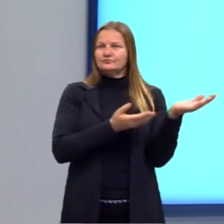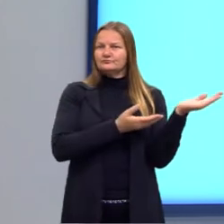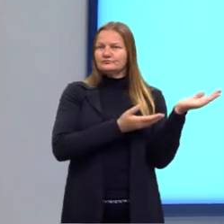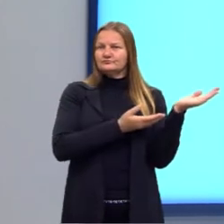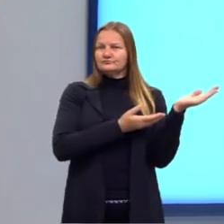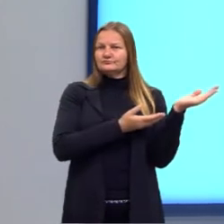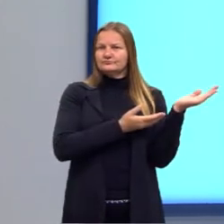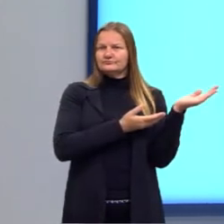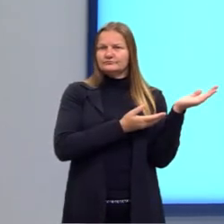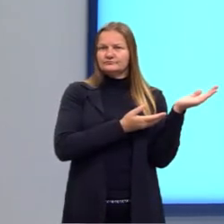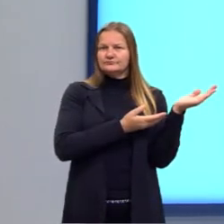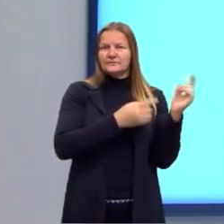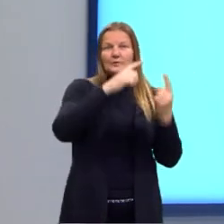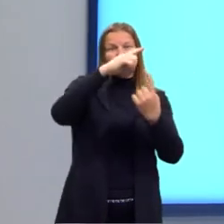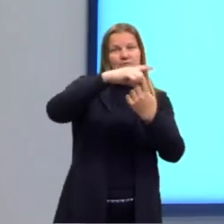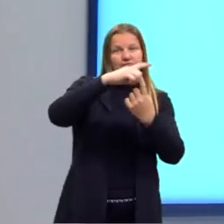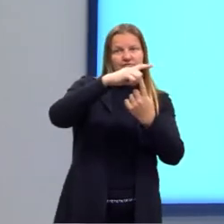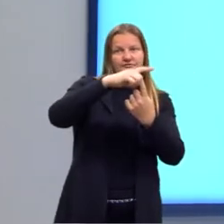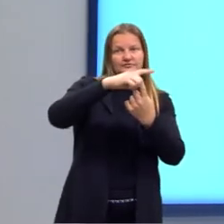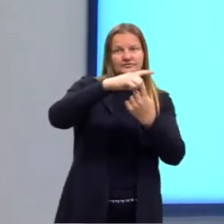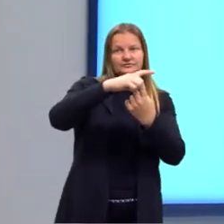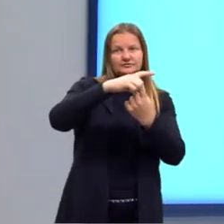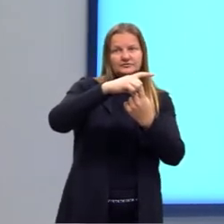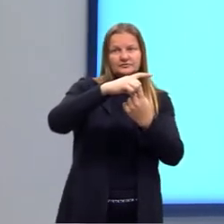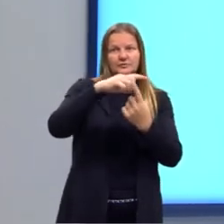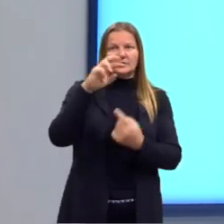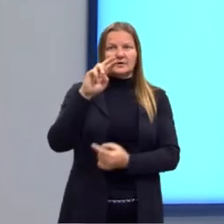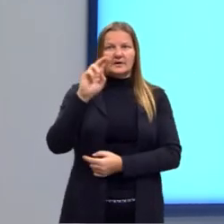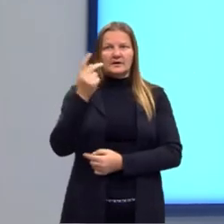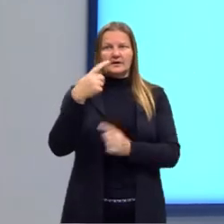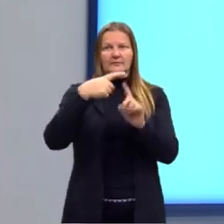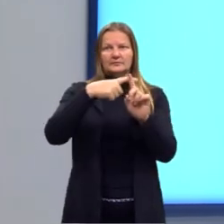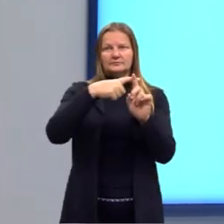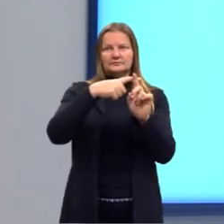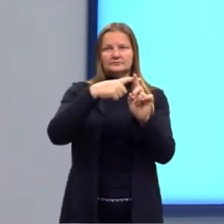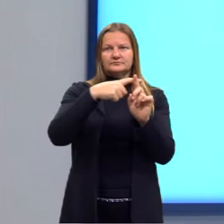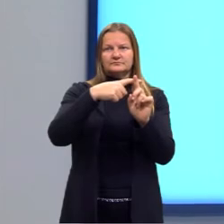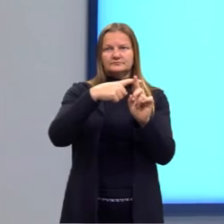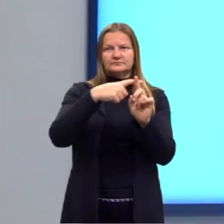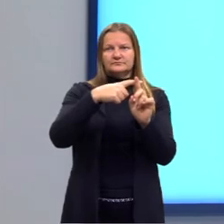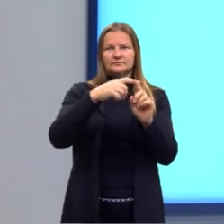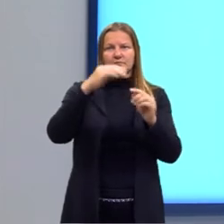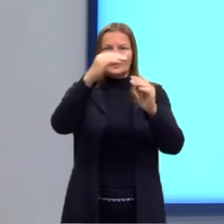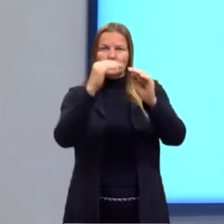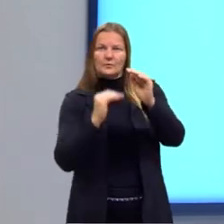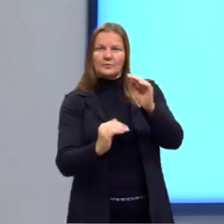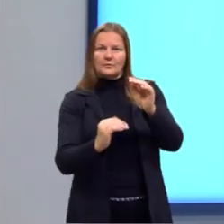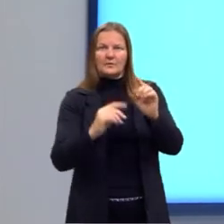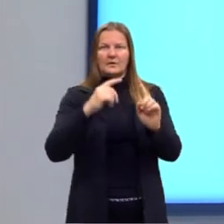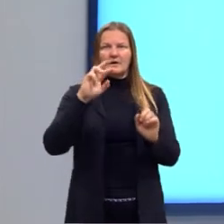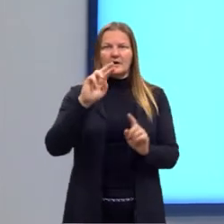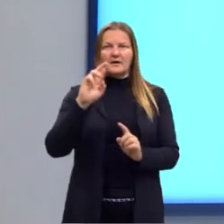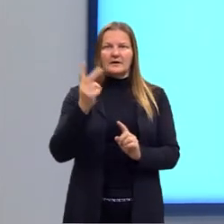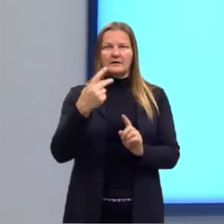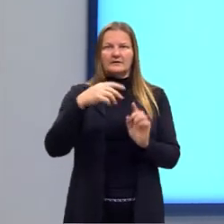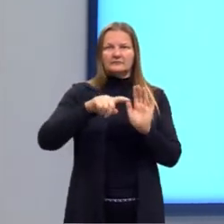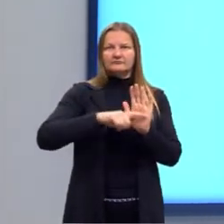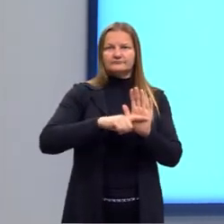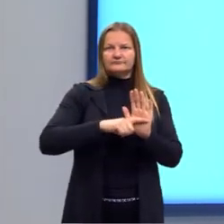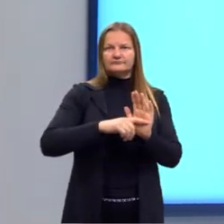didático né o tipo sanguíneo por exemplo fator positivo o RH positivo o RH negativo